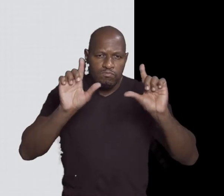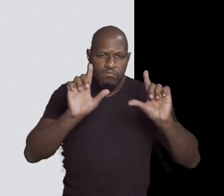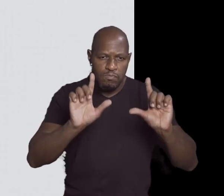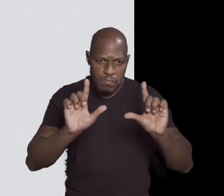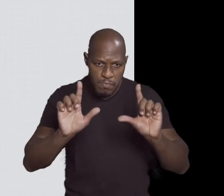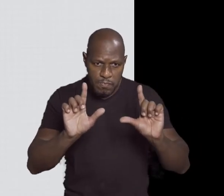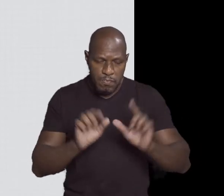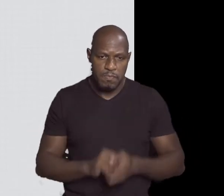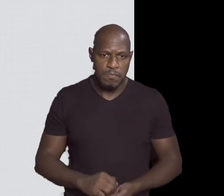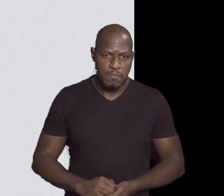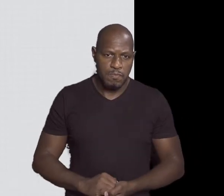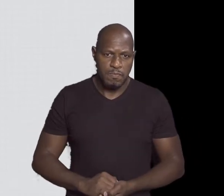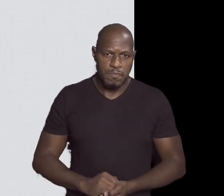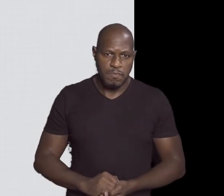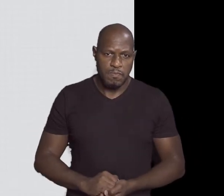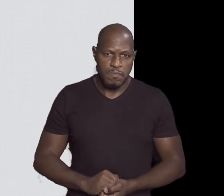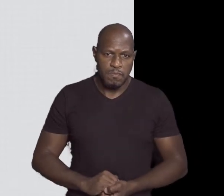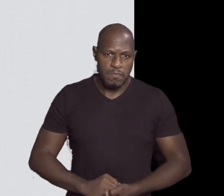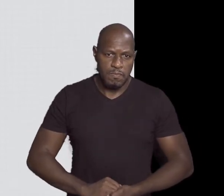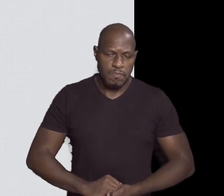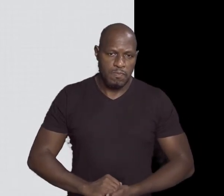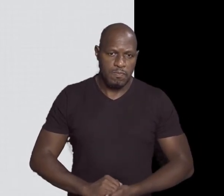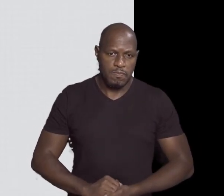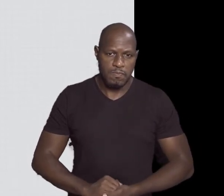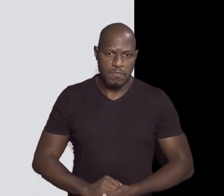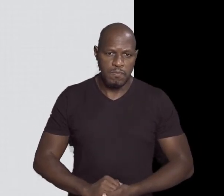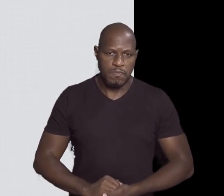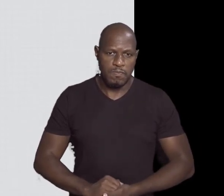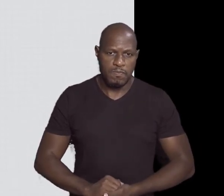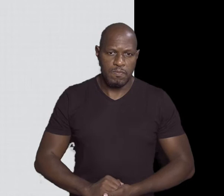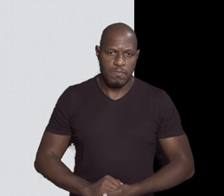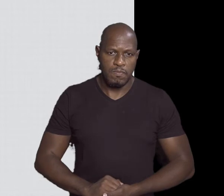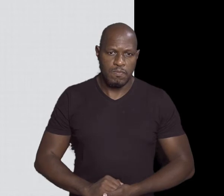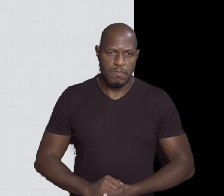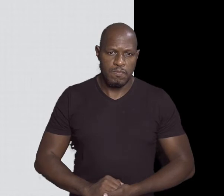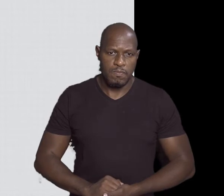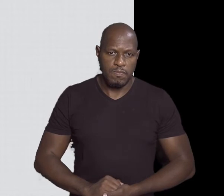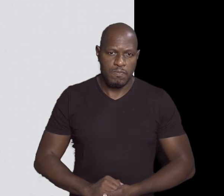melhorar a composição. Mais respiro aqui embaixo.